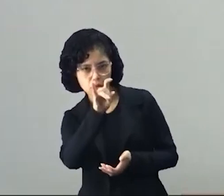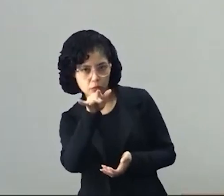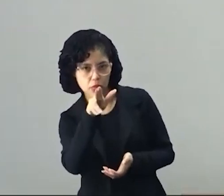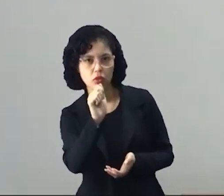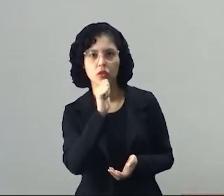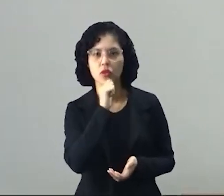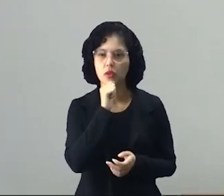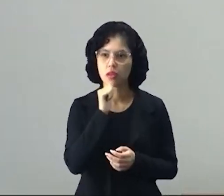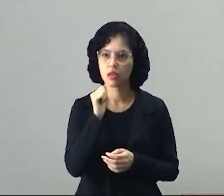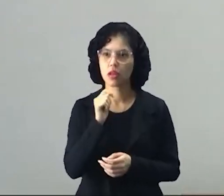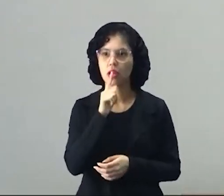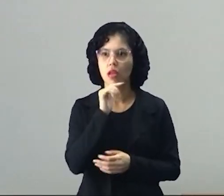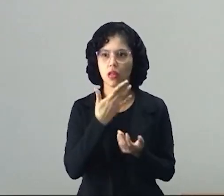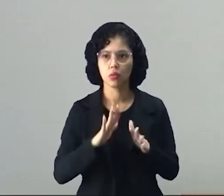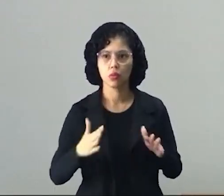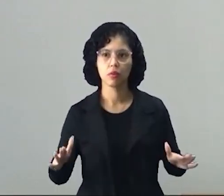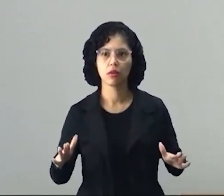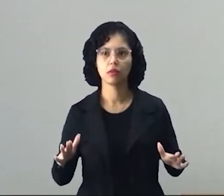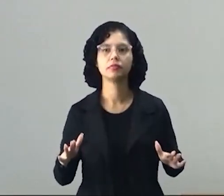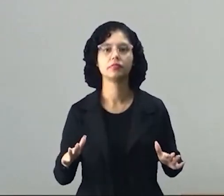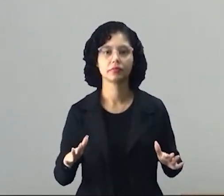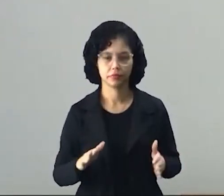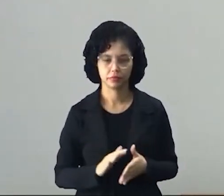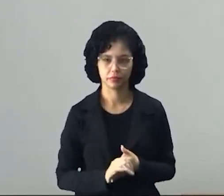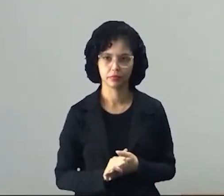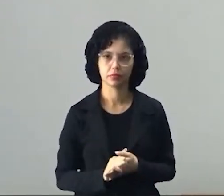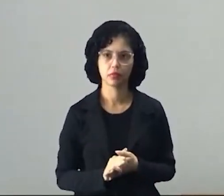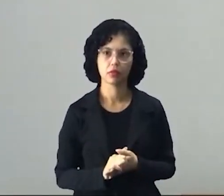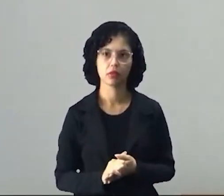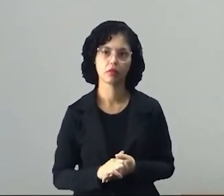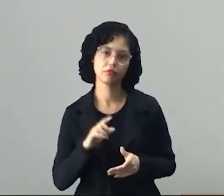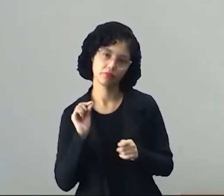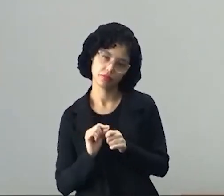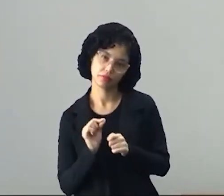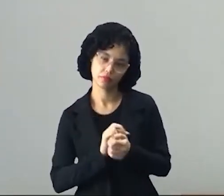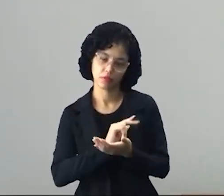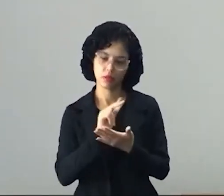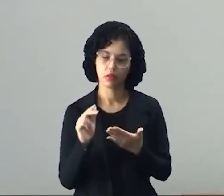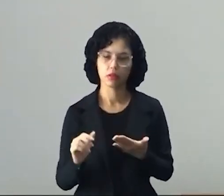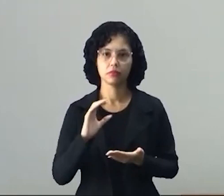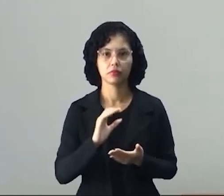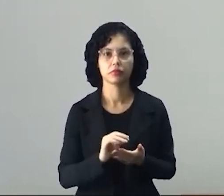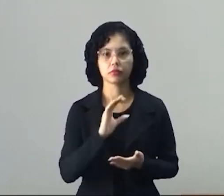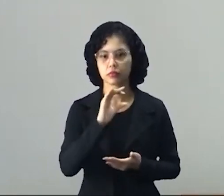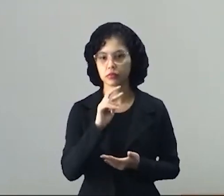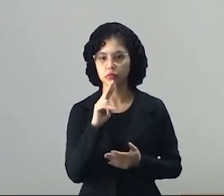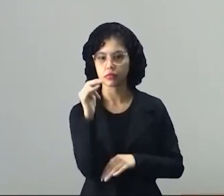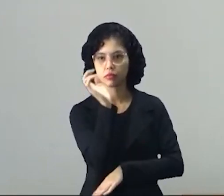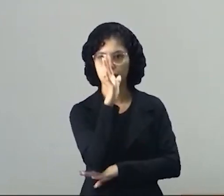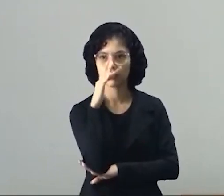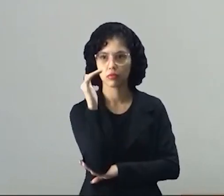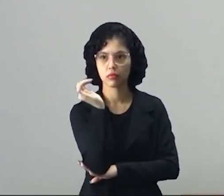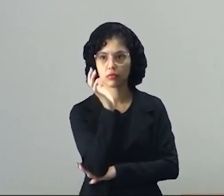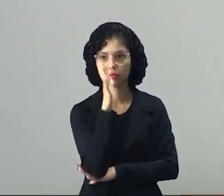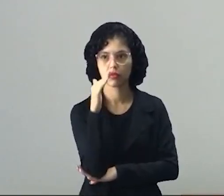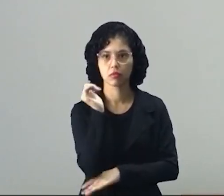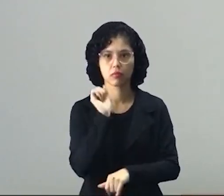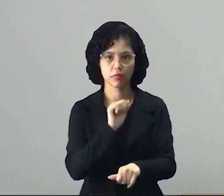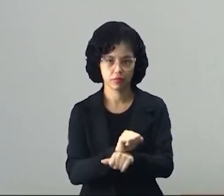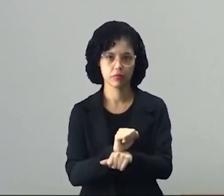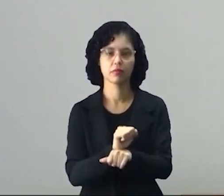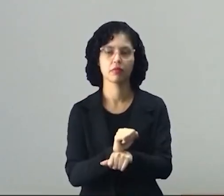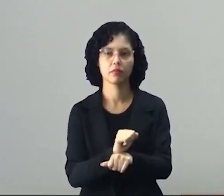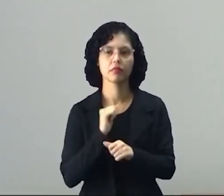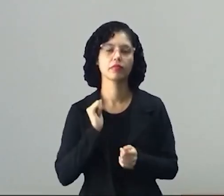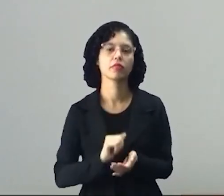né? Então, as esponjas do mar, elas vão formar, enfim, os corais e tudo mais, elas ficam sésseis, paradinhas.